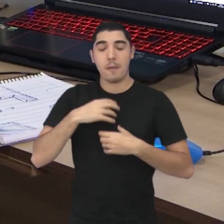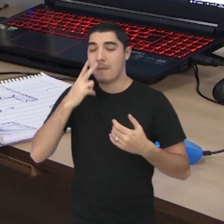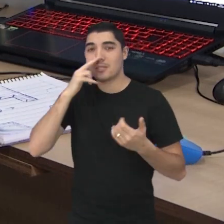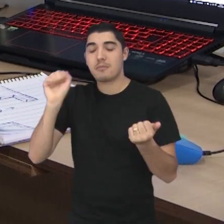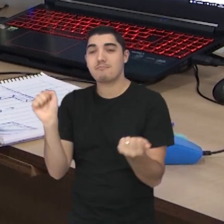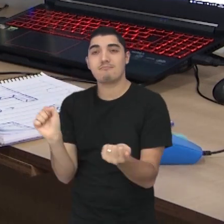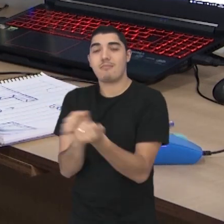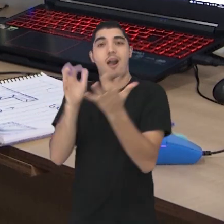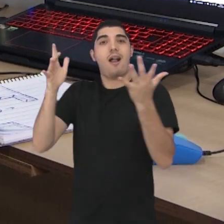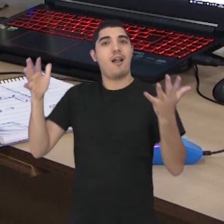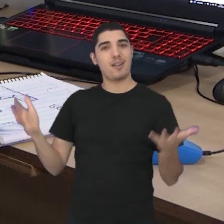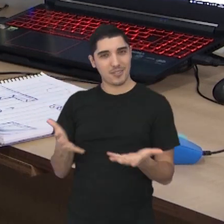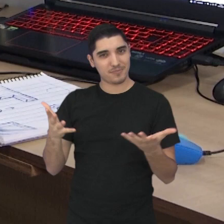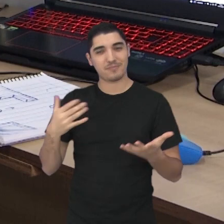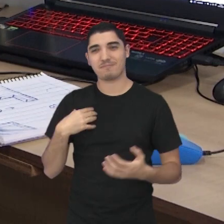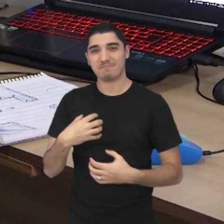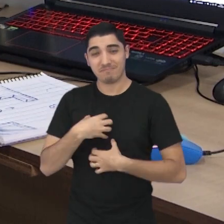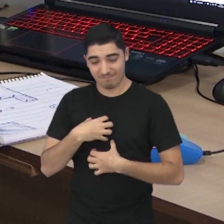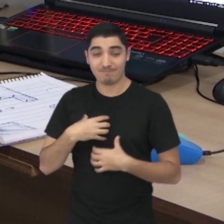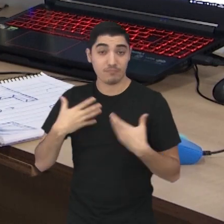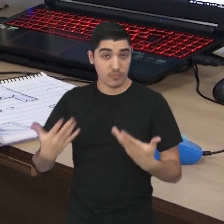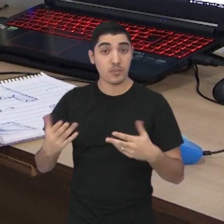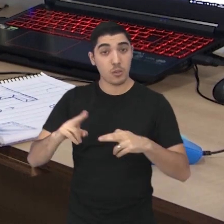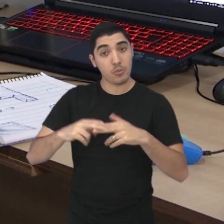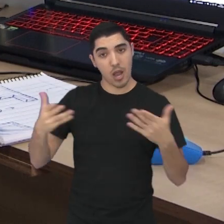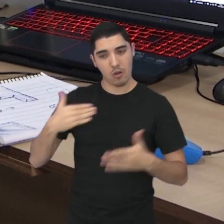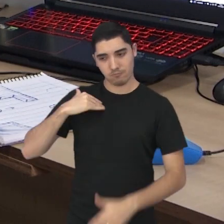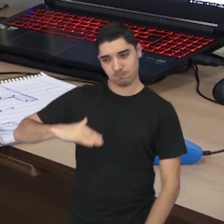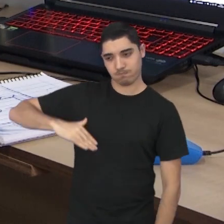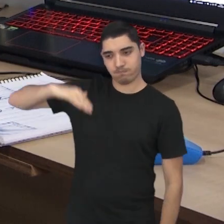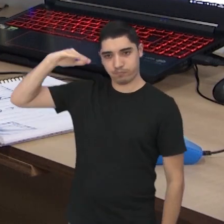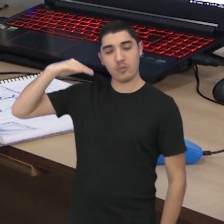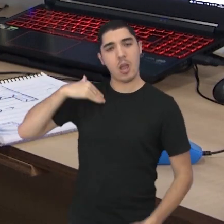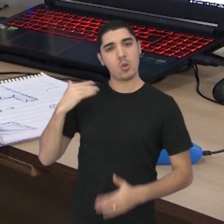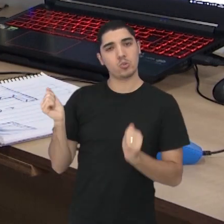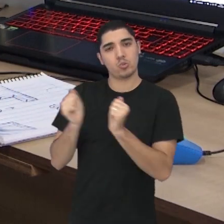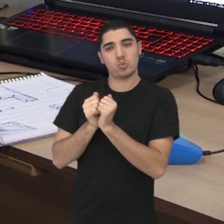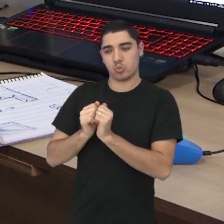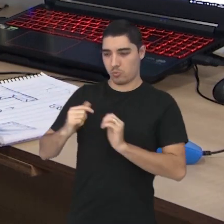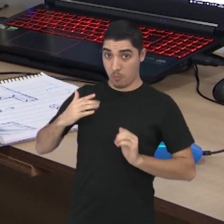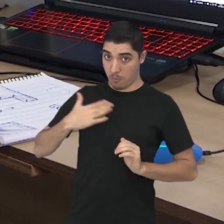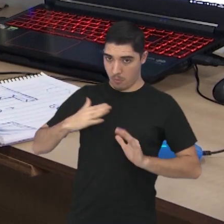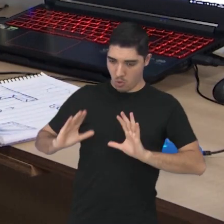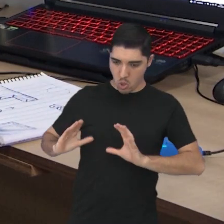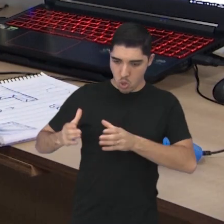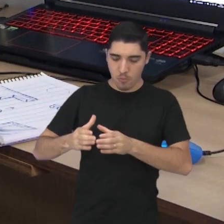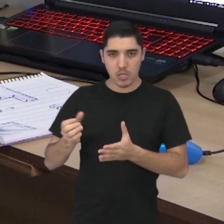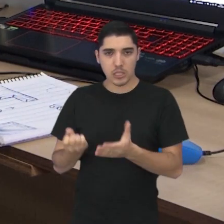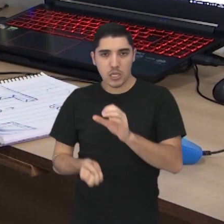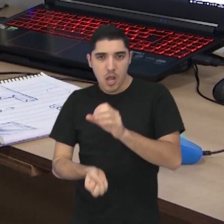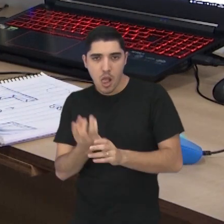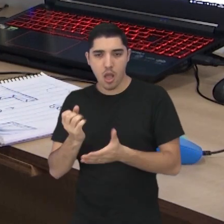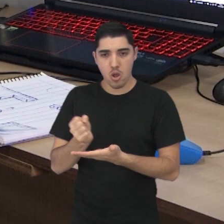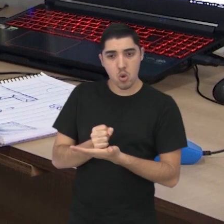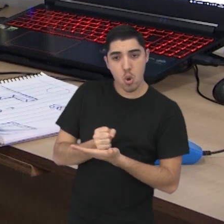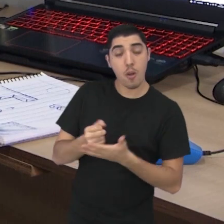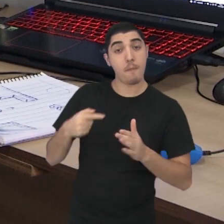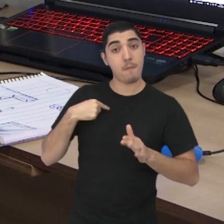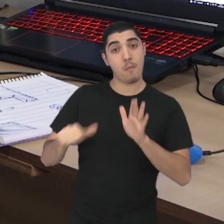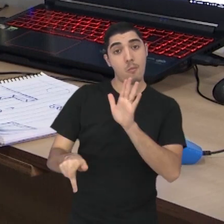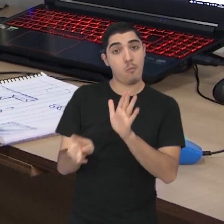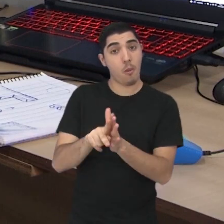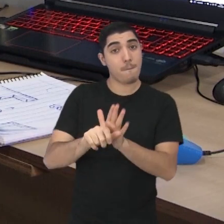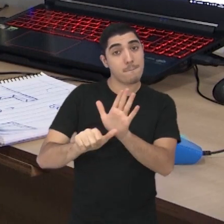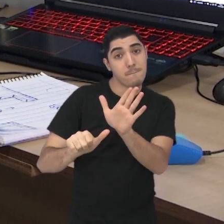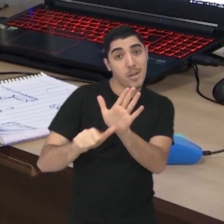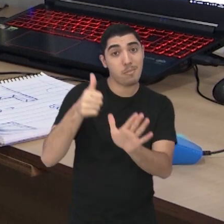então nem se fala. E agora, de forma independente, eu estou desenvolvendo esse projeto junto com a equipe, né? Fazendo com que o